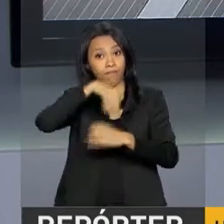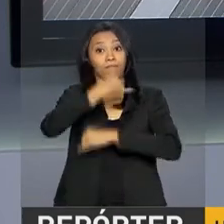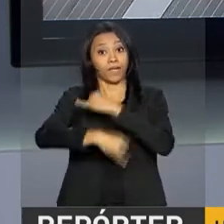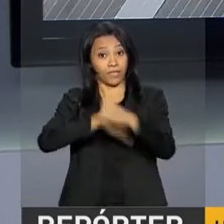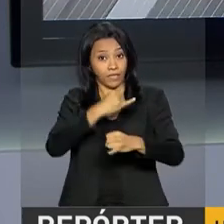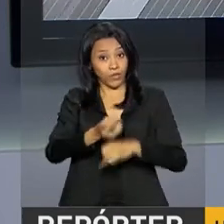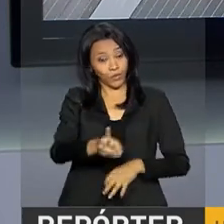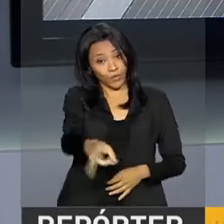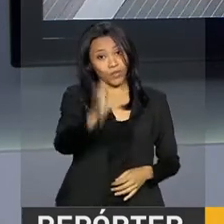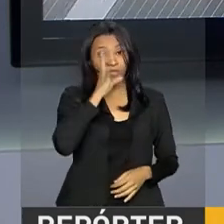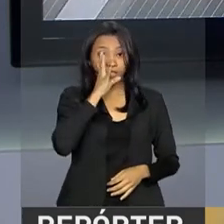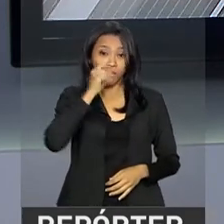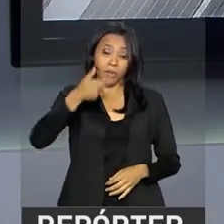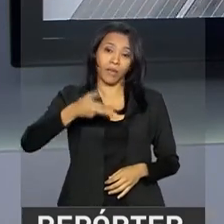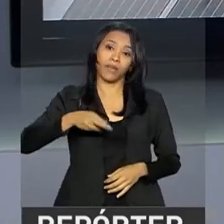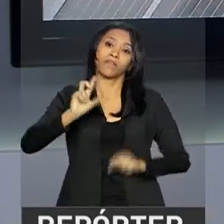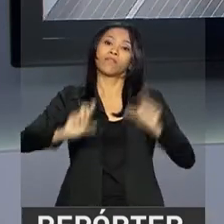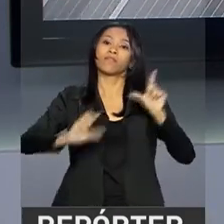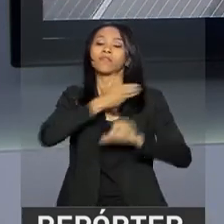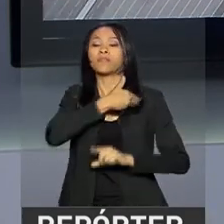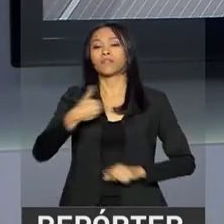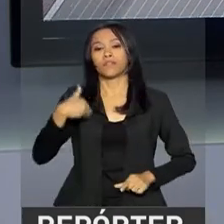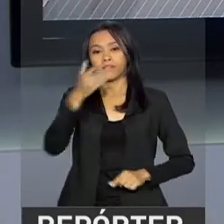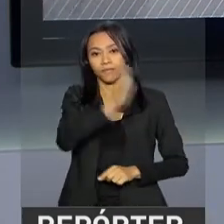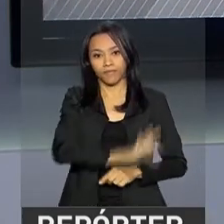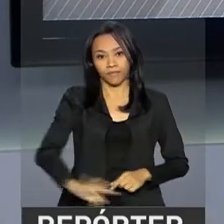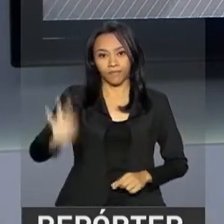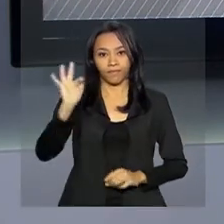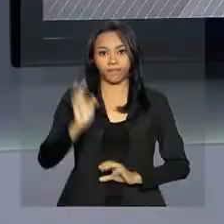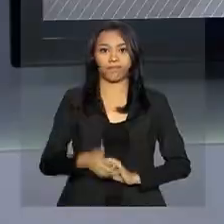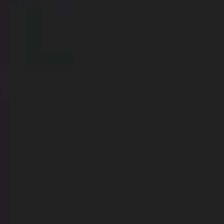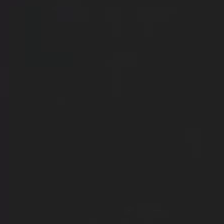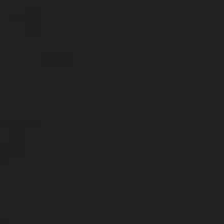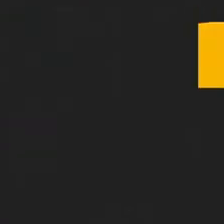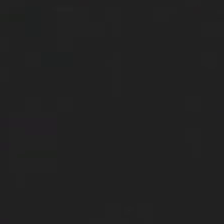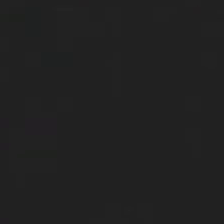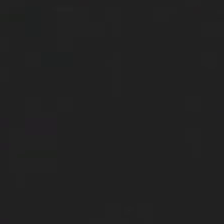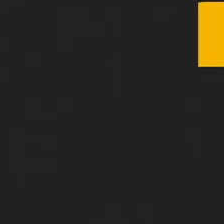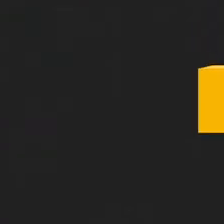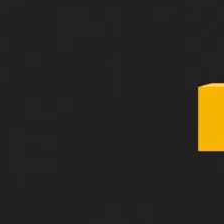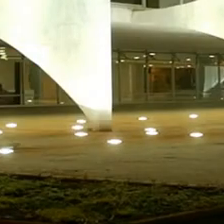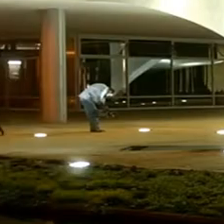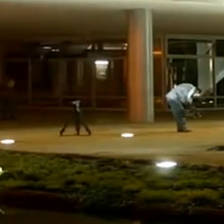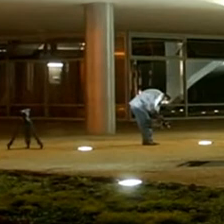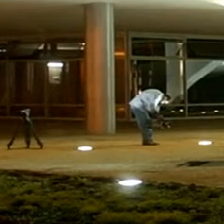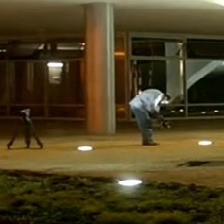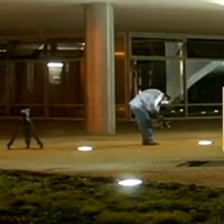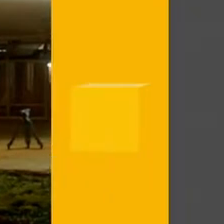internet. Continue na NBR, a TV do Governo Federal.